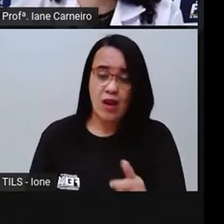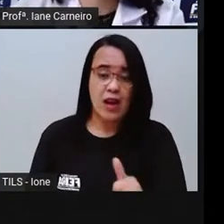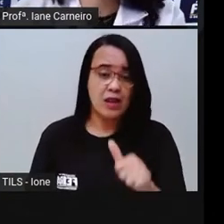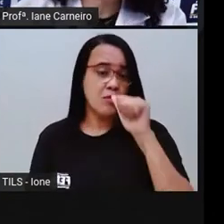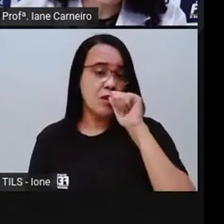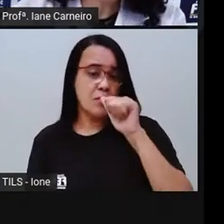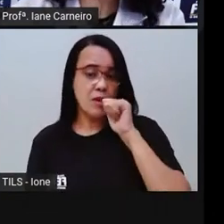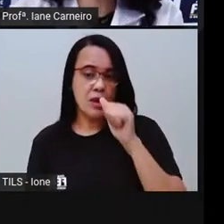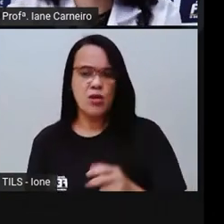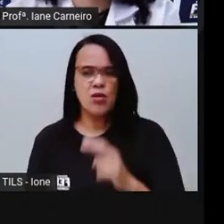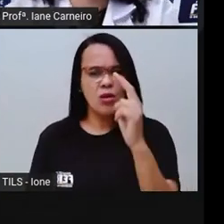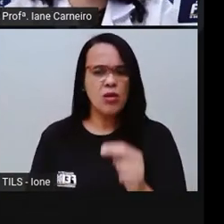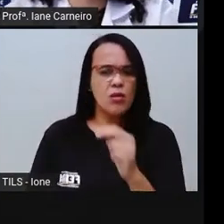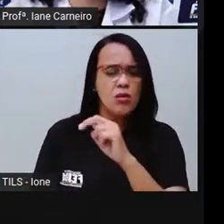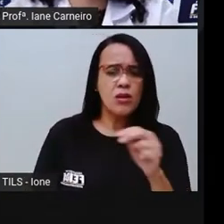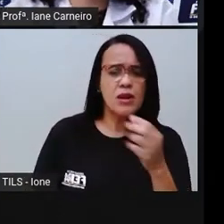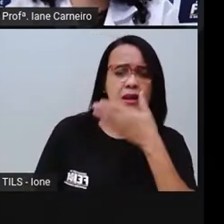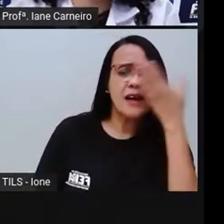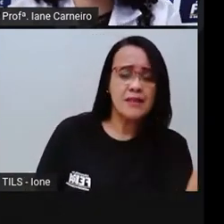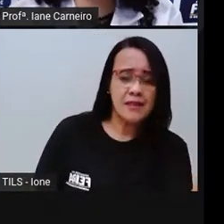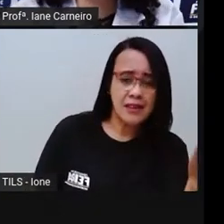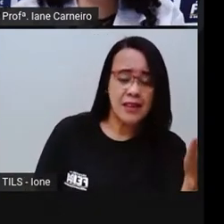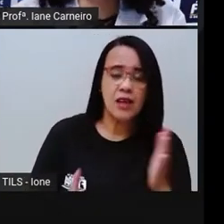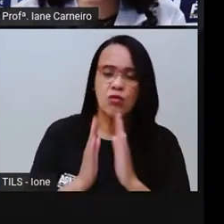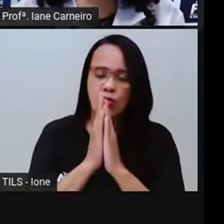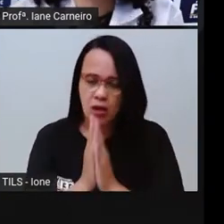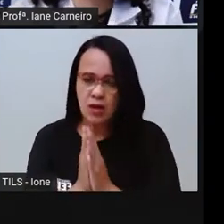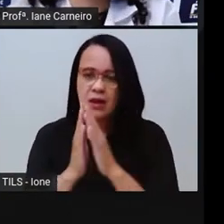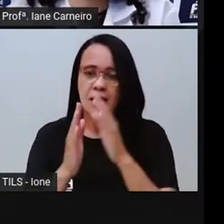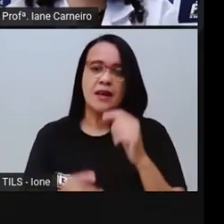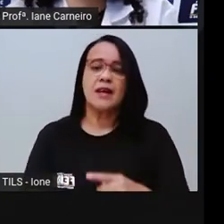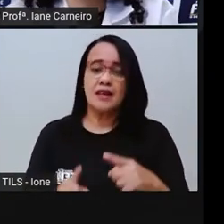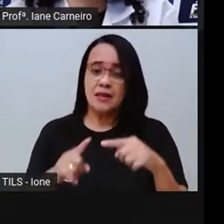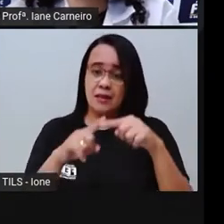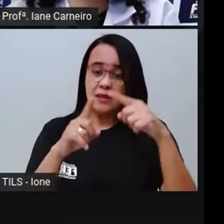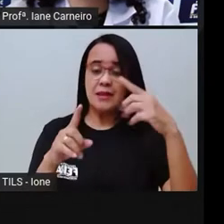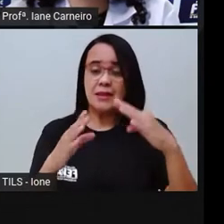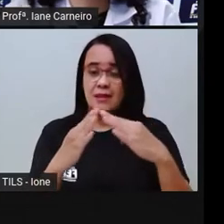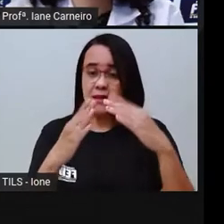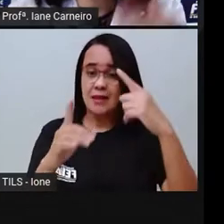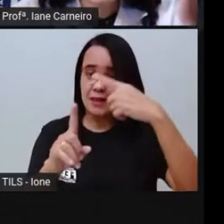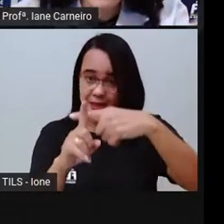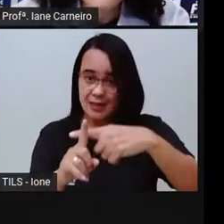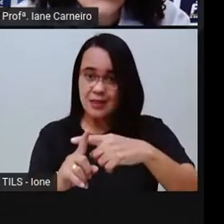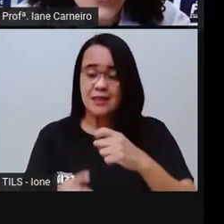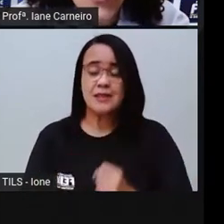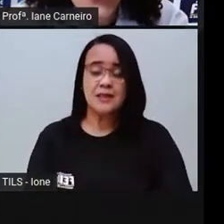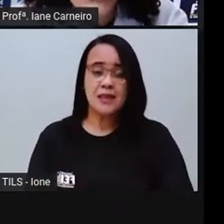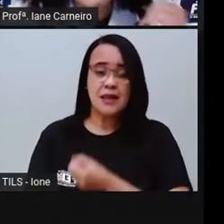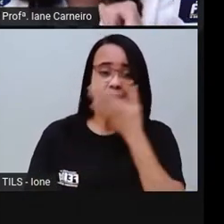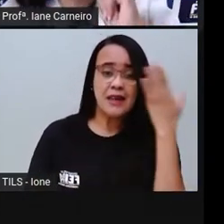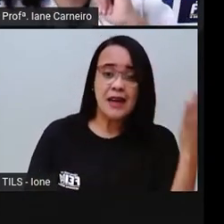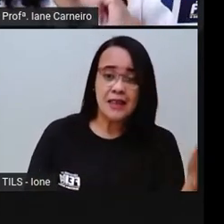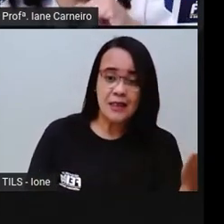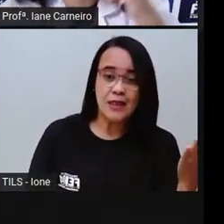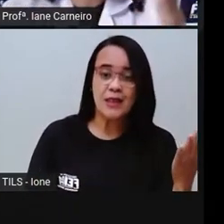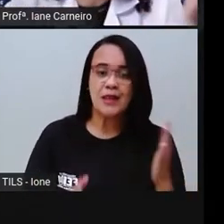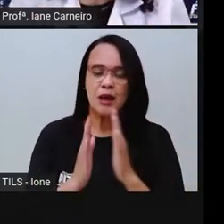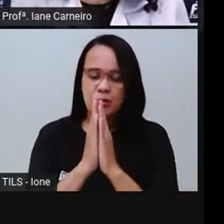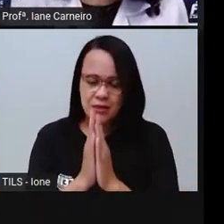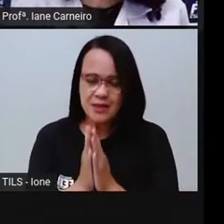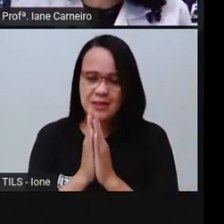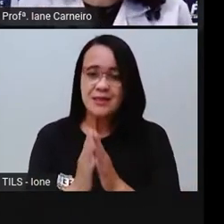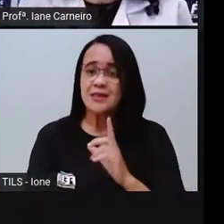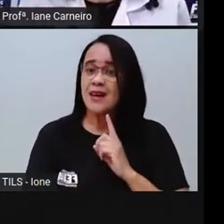Cadê o Frade foi rezar uma missa também a missa achou né